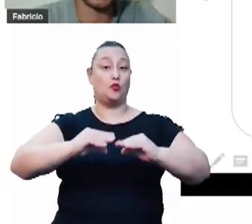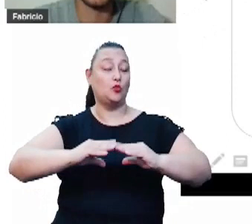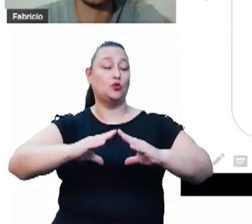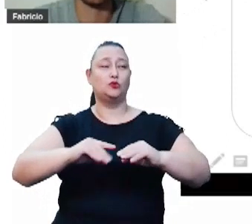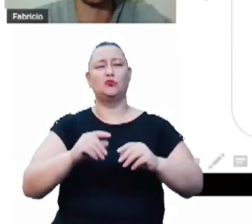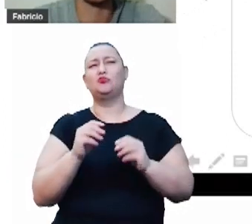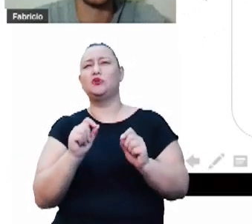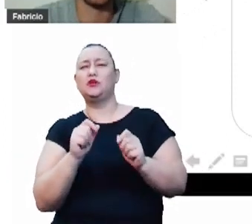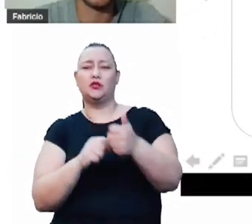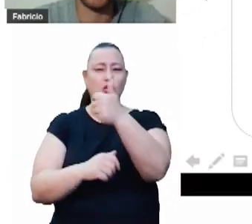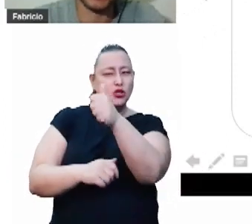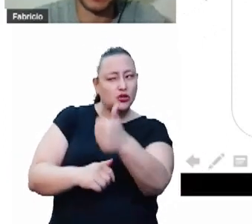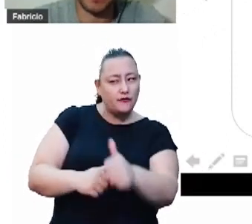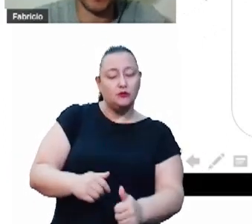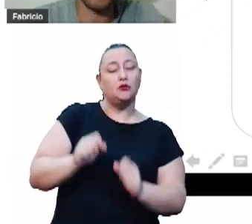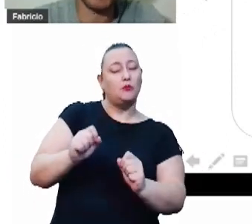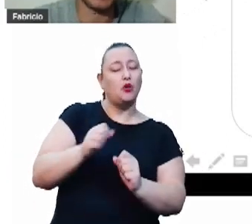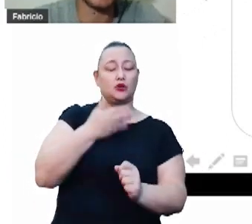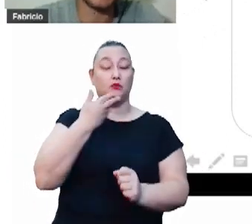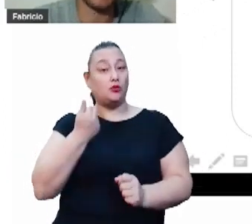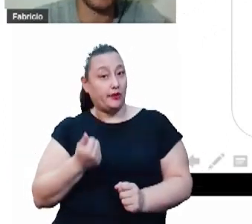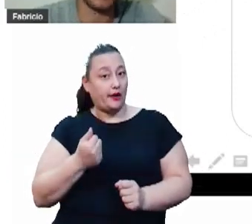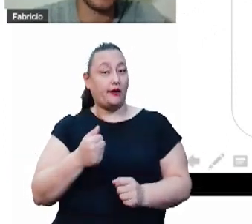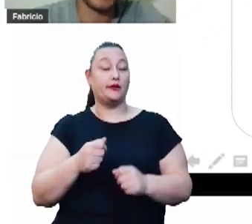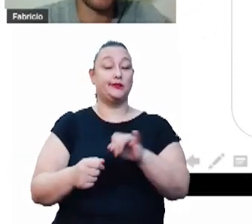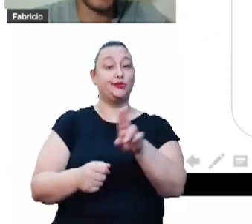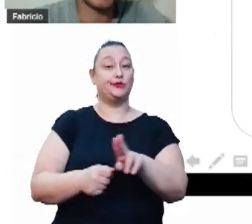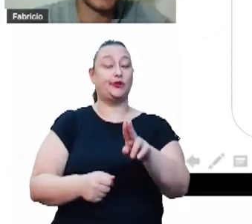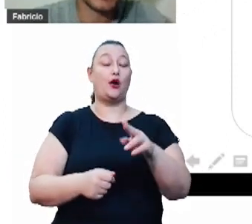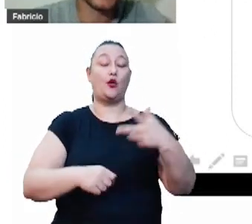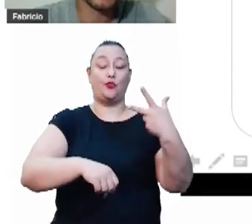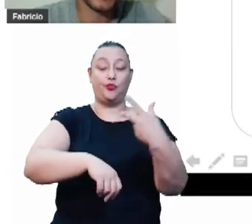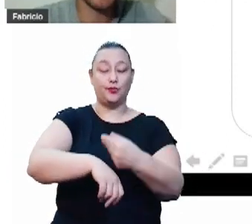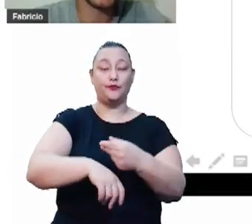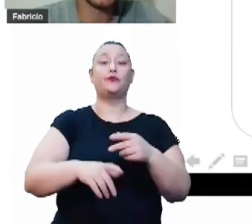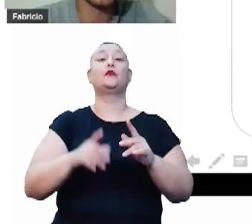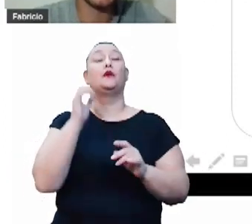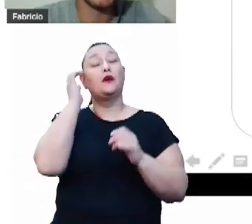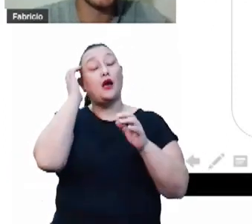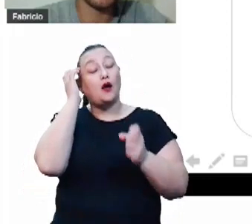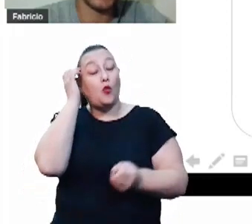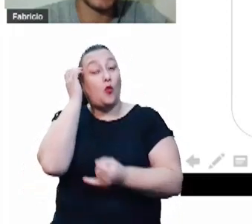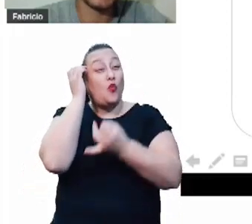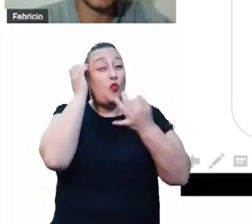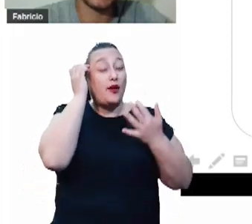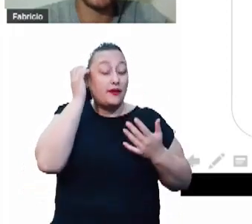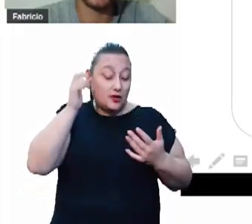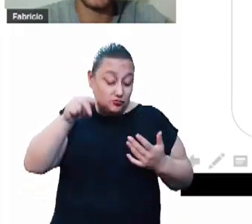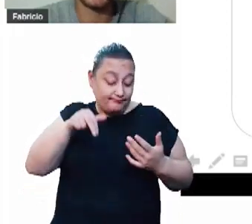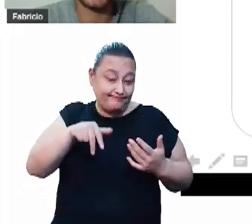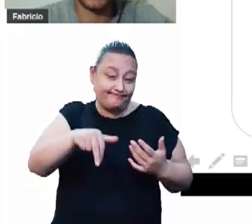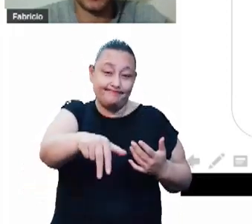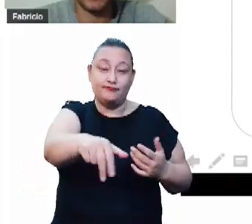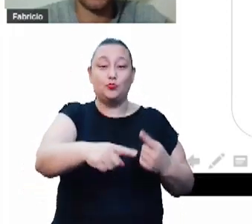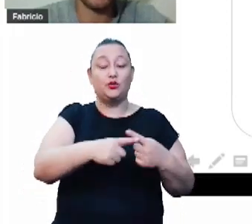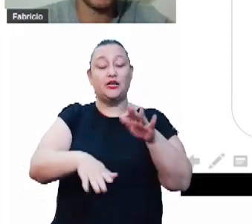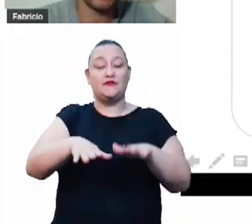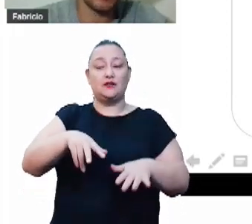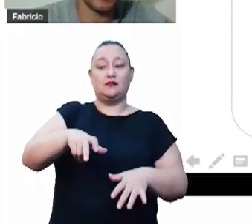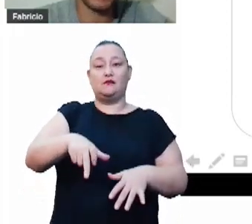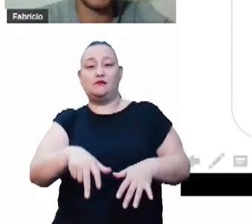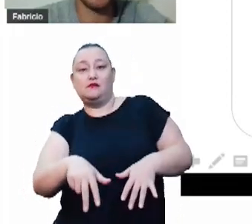avalia que o paciente pode melhorar, por exemplo, com uma aplicação? A qualidade do caminhar dele, da marcha, né? Então, às vezes é isso que a